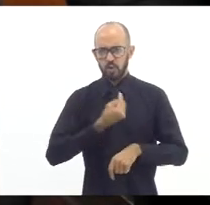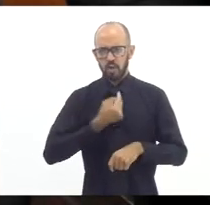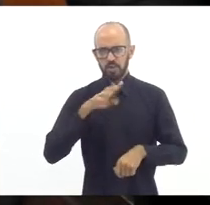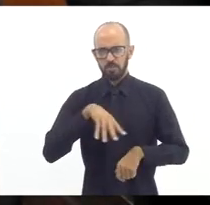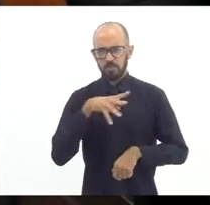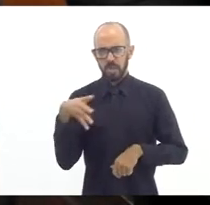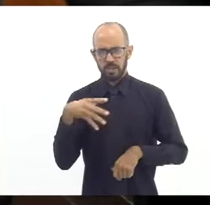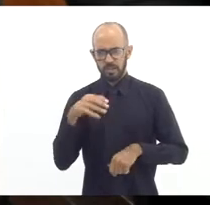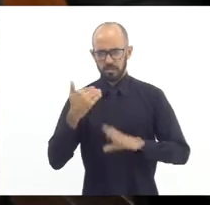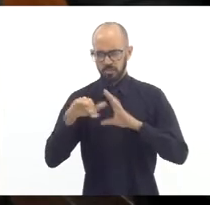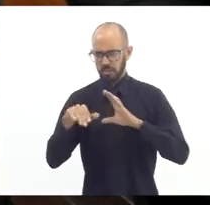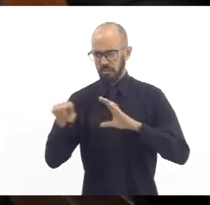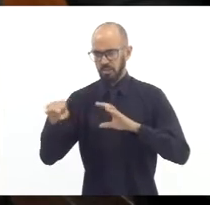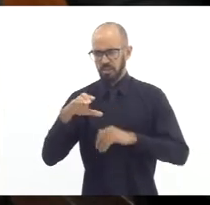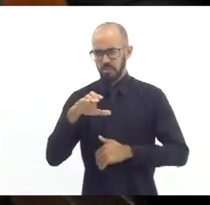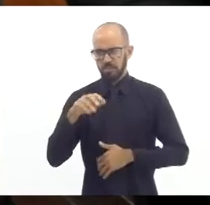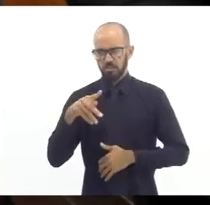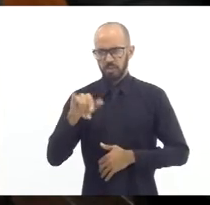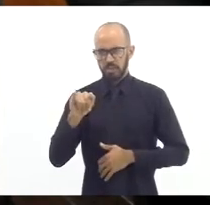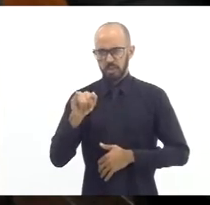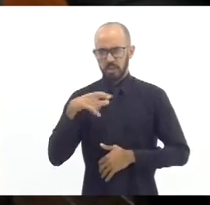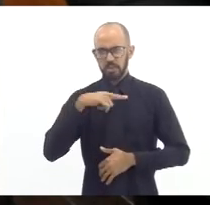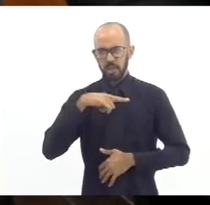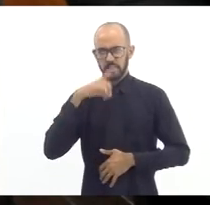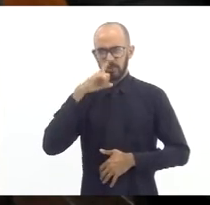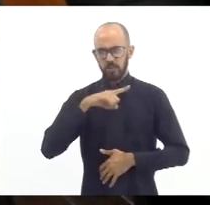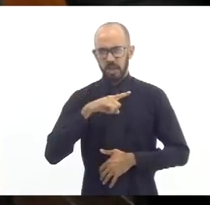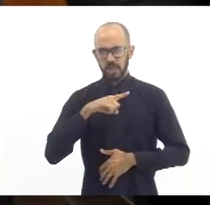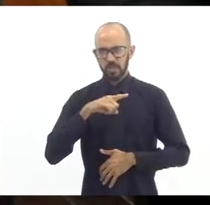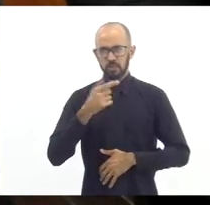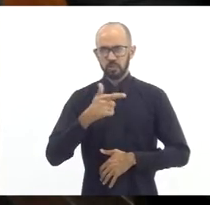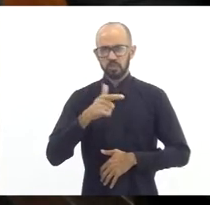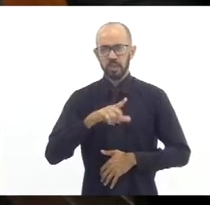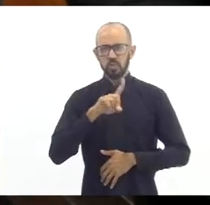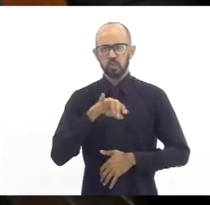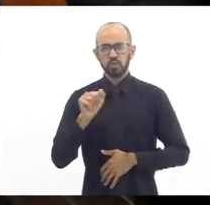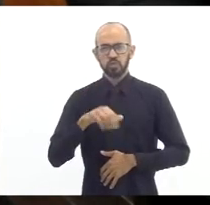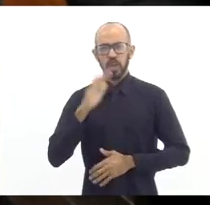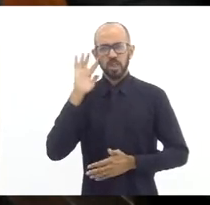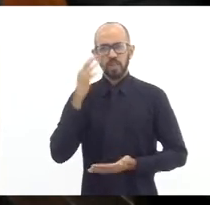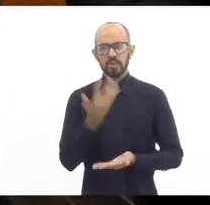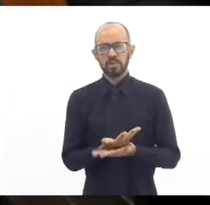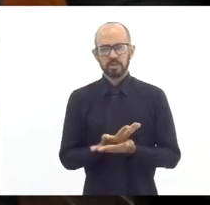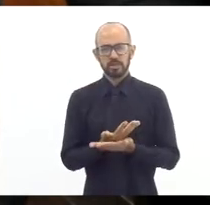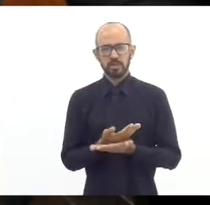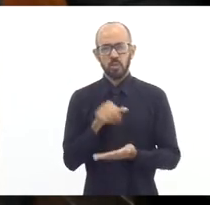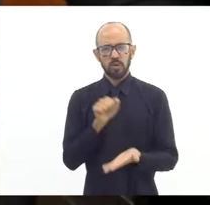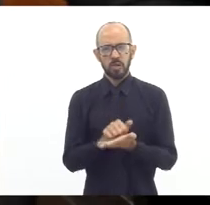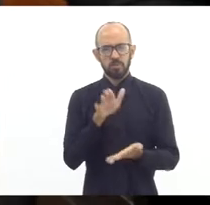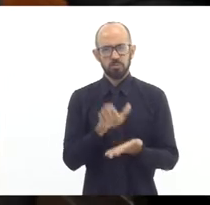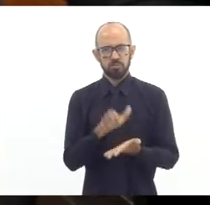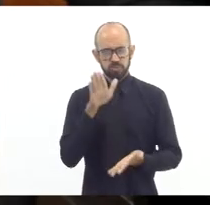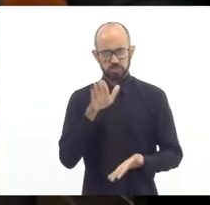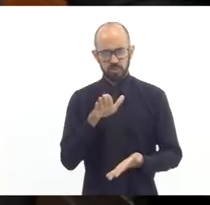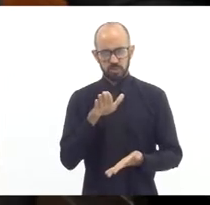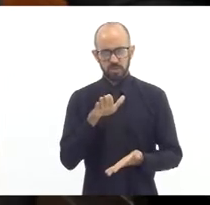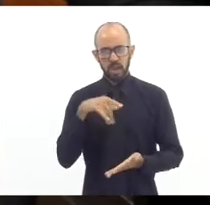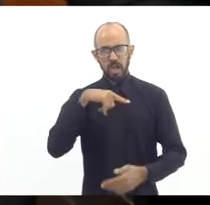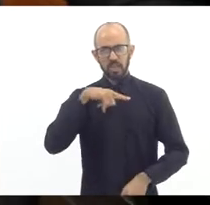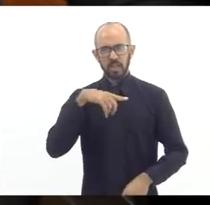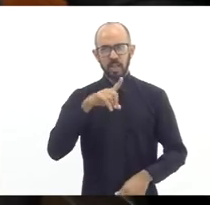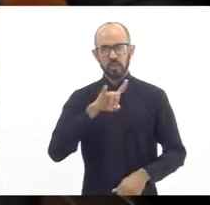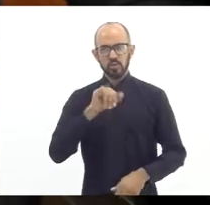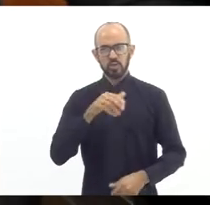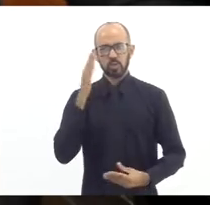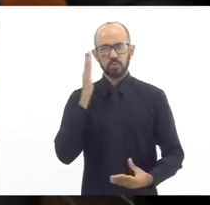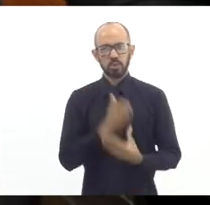à CPI, talvez ela tenha essa falha, e ela não dá a data da decisão em que aplicou a multa. Na verdade, ela tem a data do processo. O